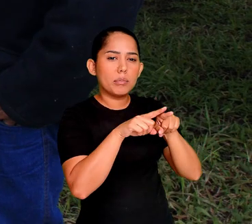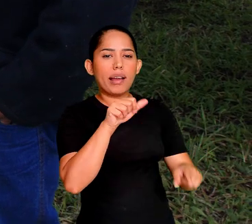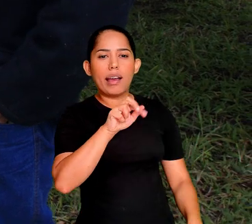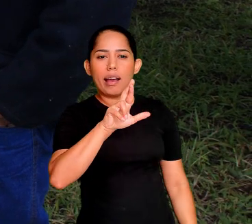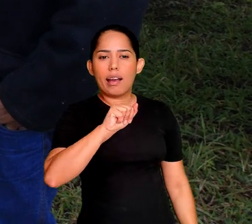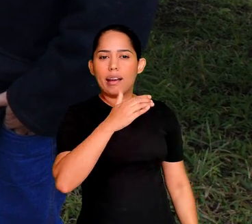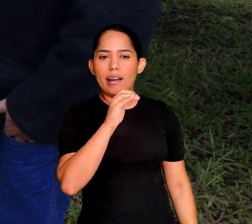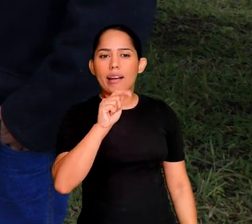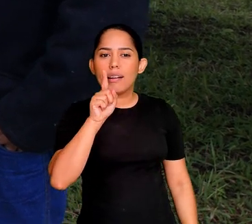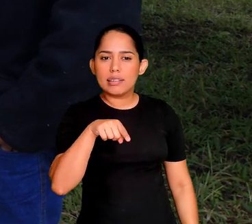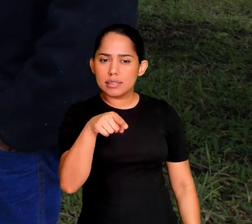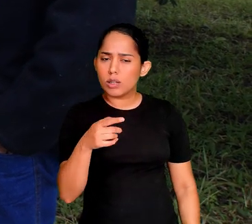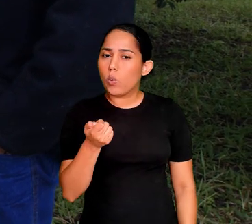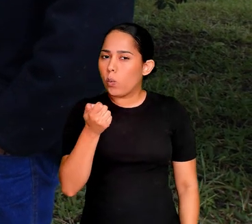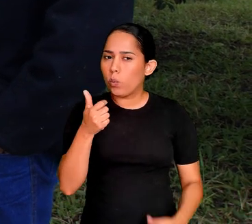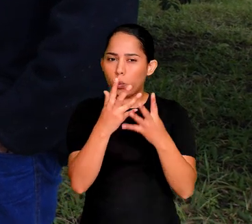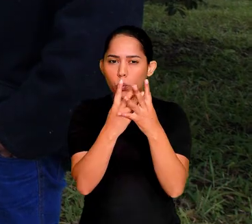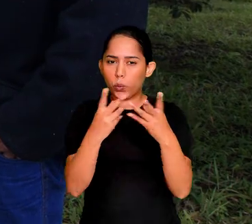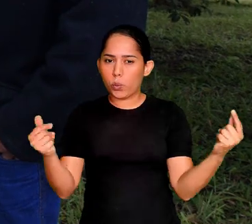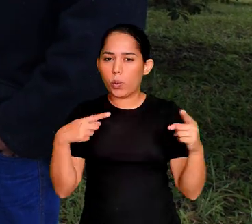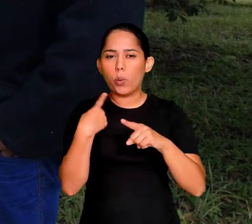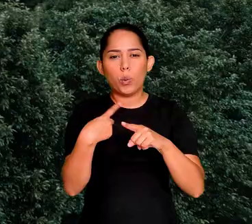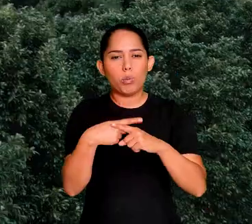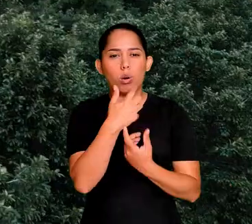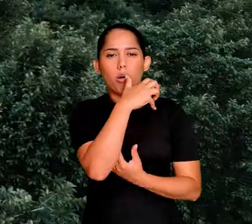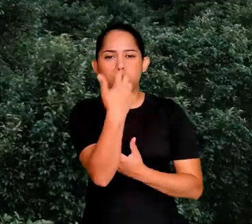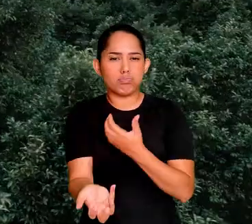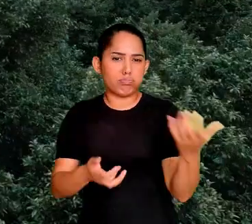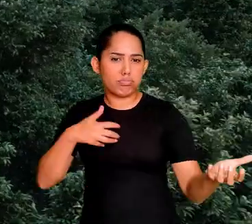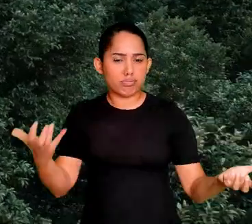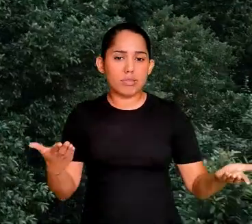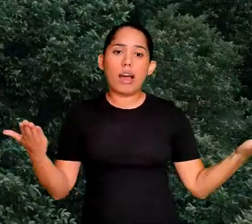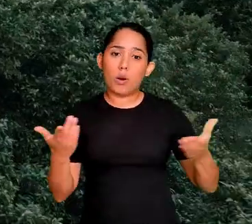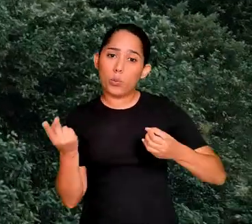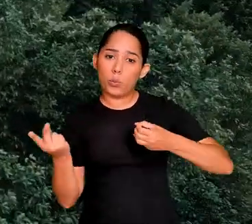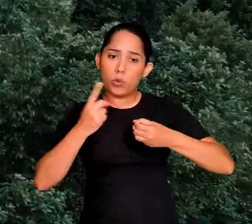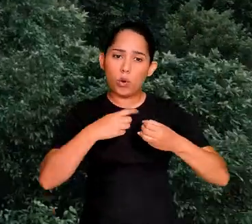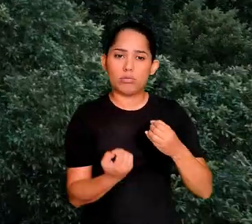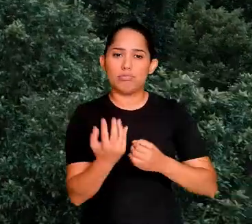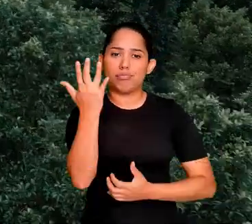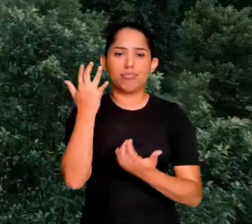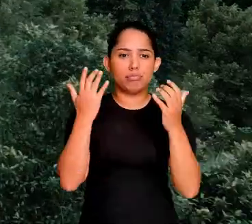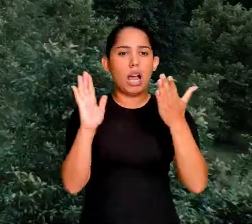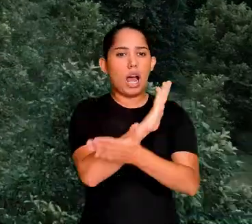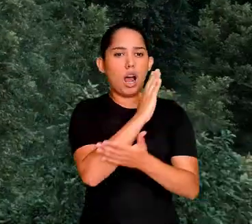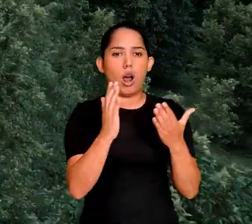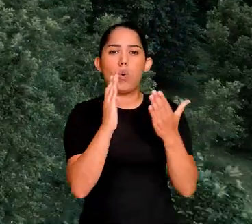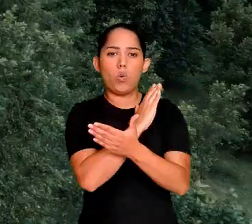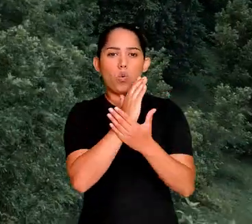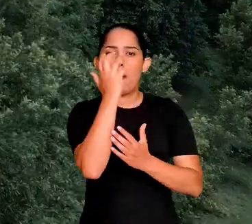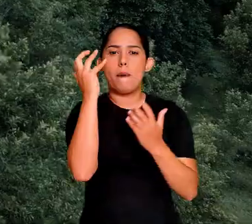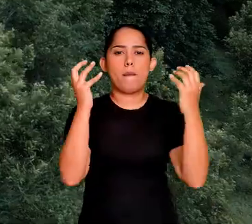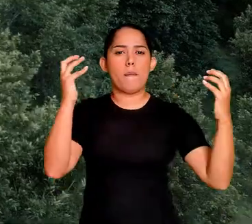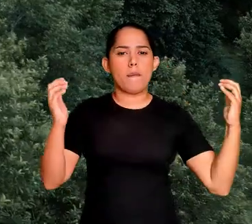Ela quase chegou a ser extinta, né? Por conta de desmatamento. Agora que ela se recuperou, né? Existem alguns